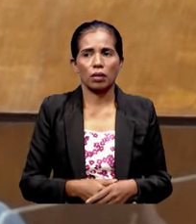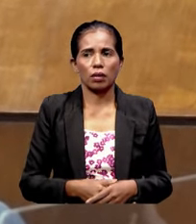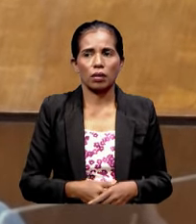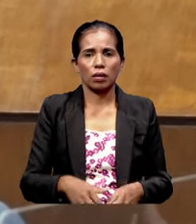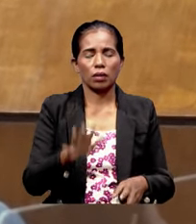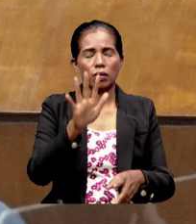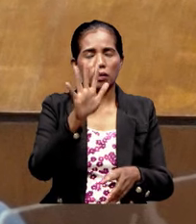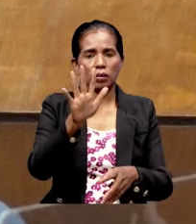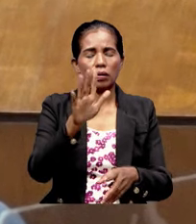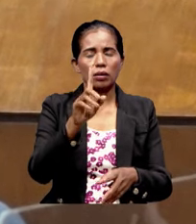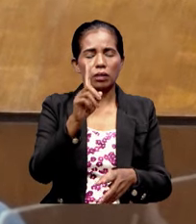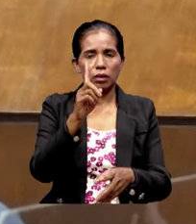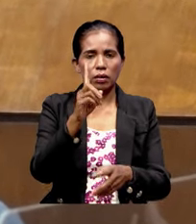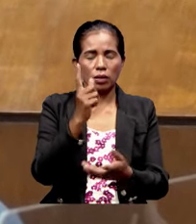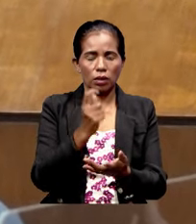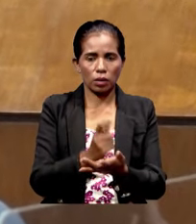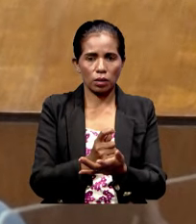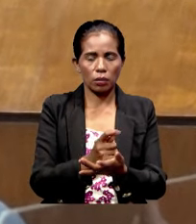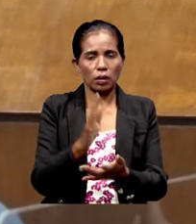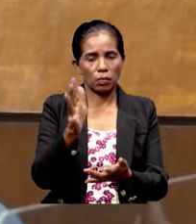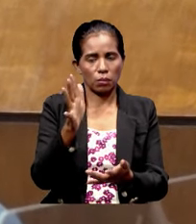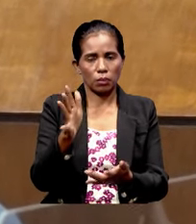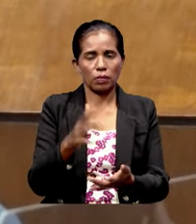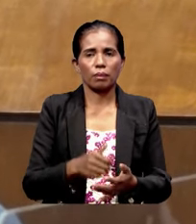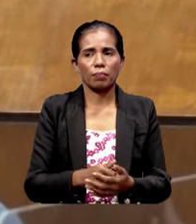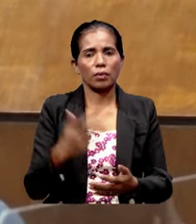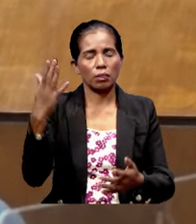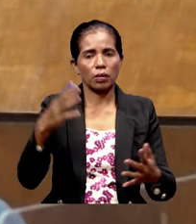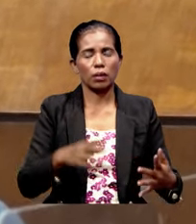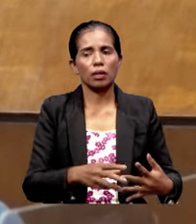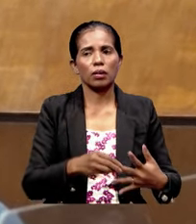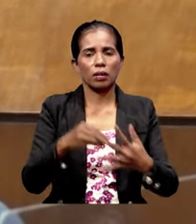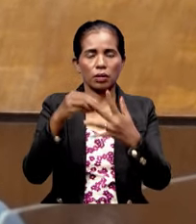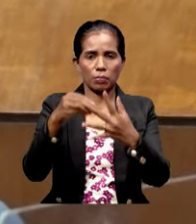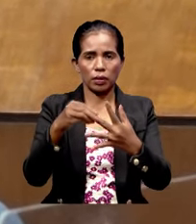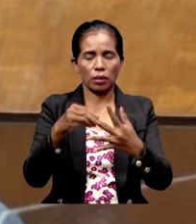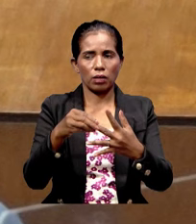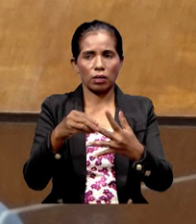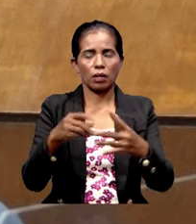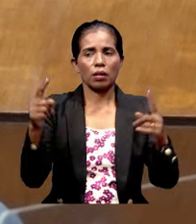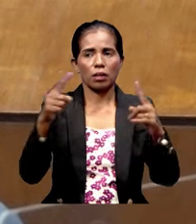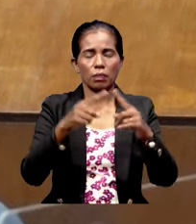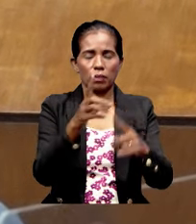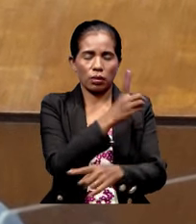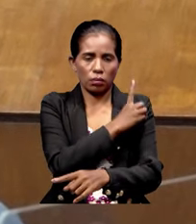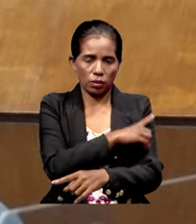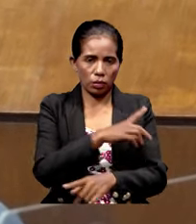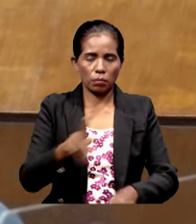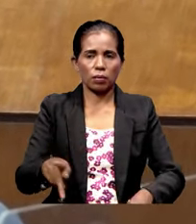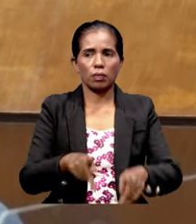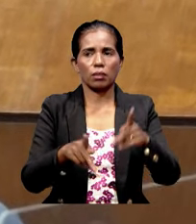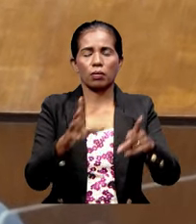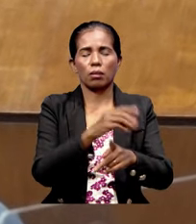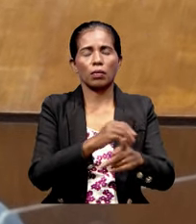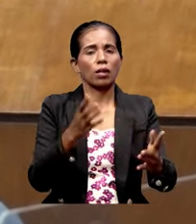1.050 e tal. E ainda vai ir ao regime especial. Regime especial, né, para defensores públicos, para